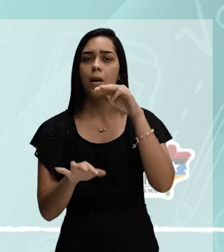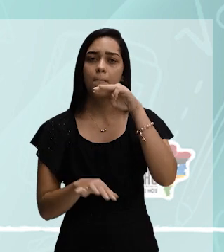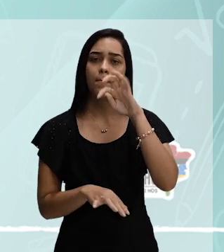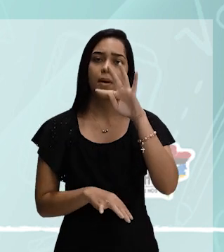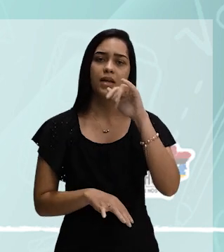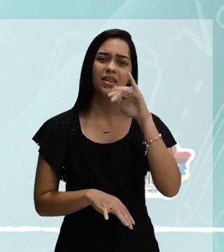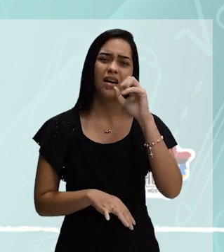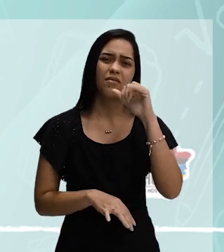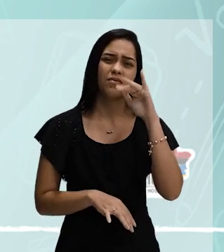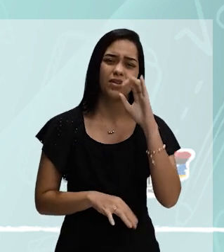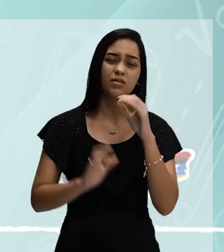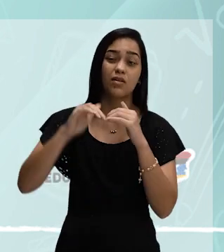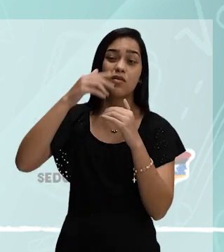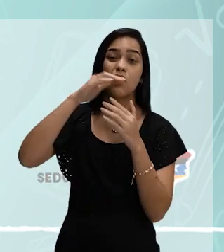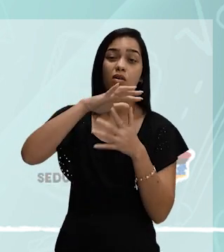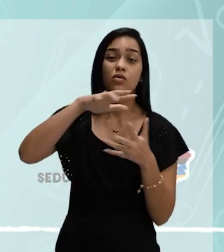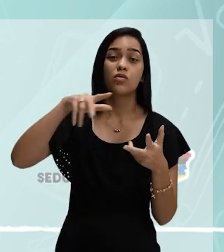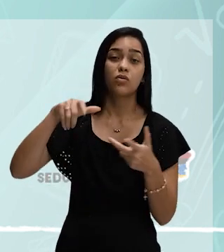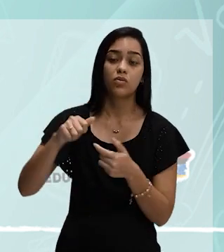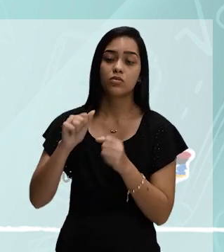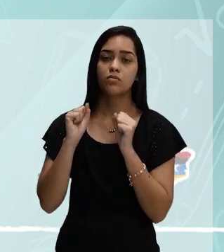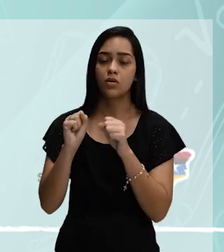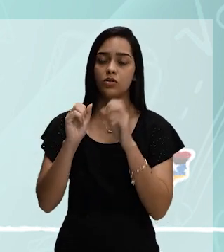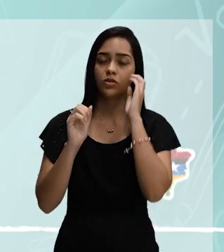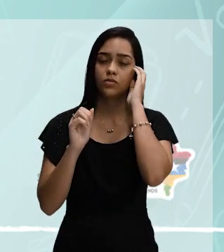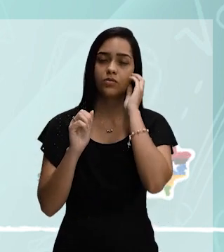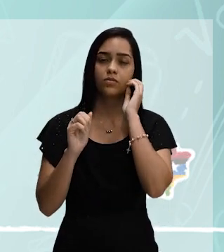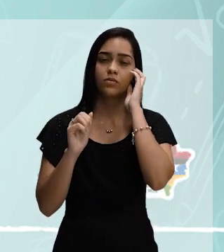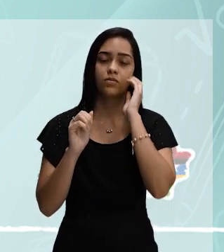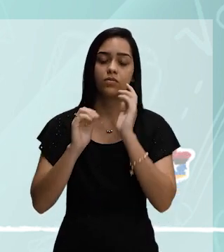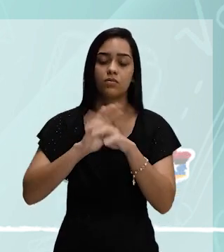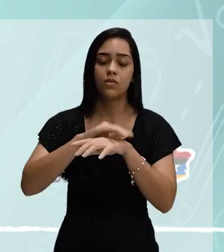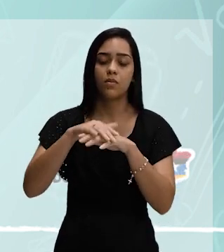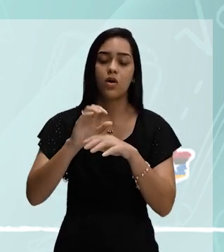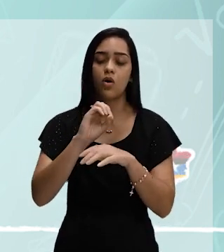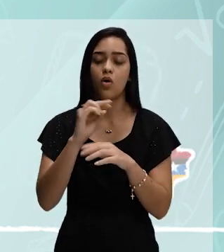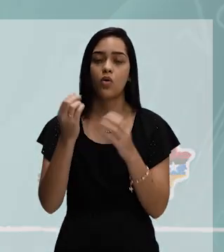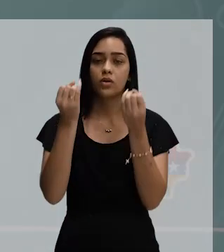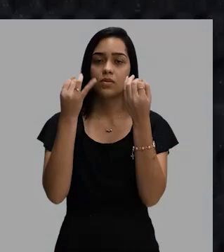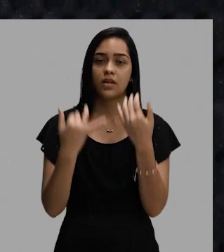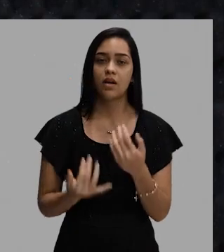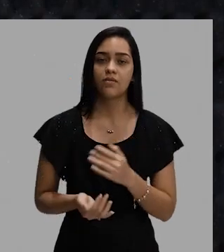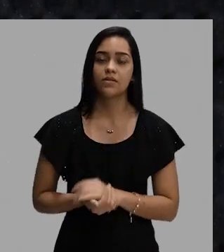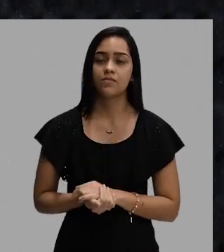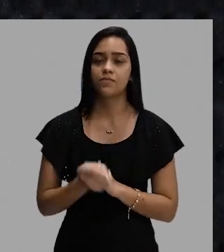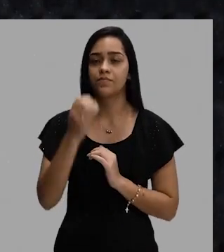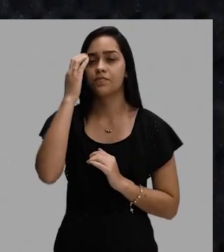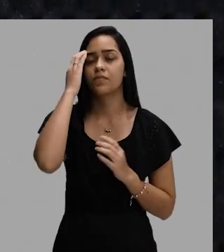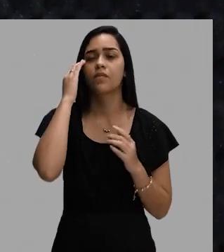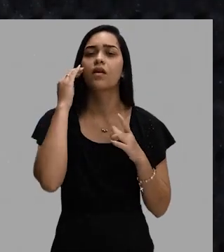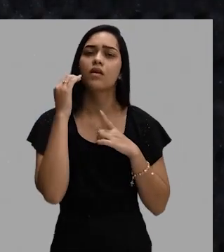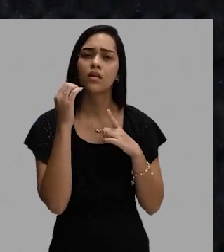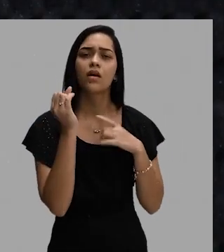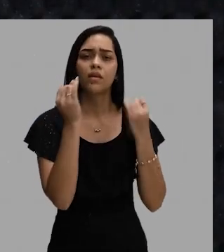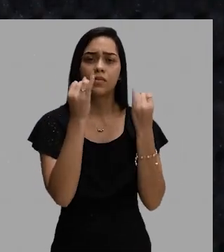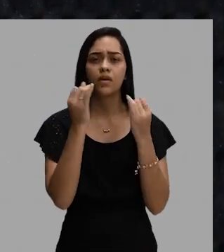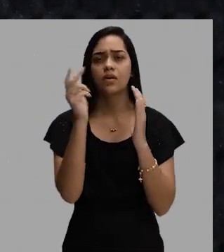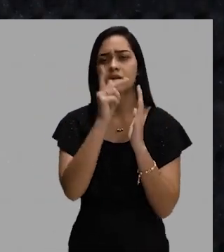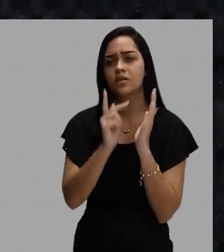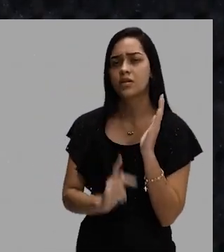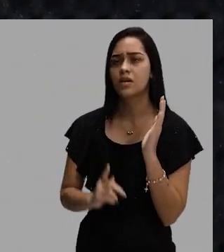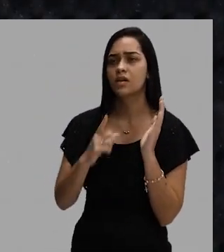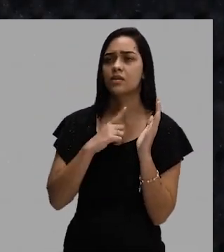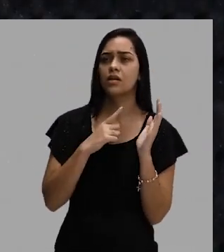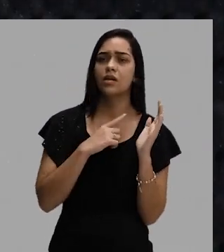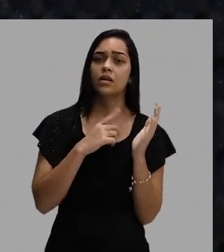transcendem o universo das coisas palpáveis ou explicáveis. A poesia tem muito disso. Tem aquilo